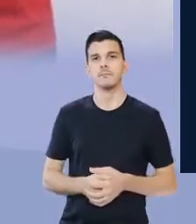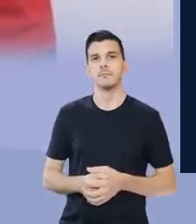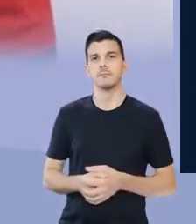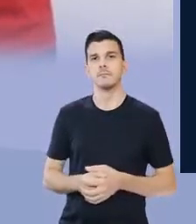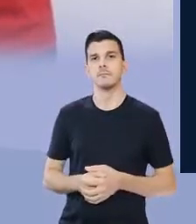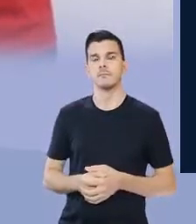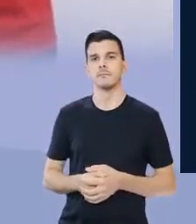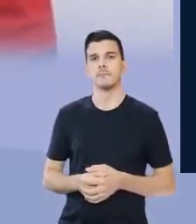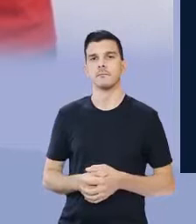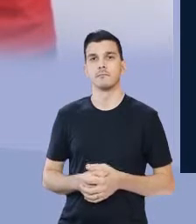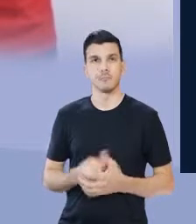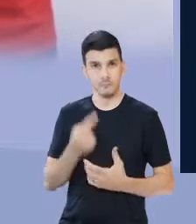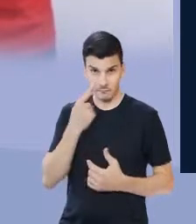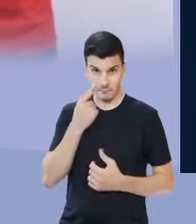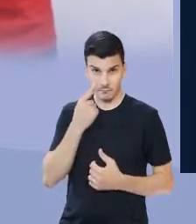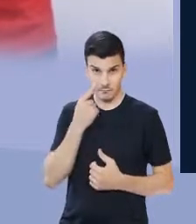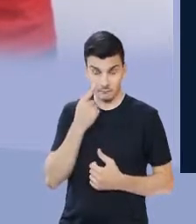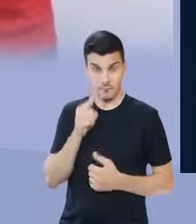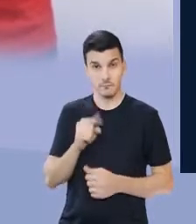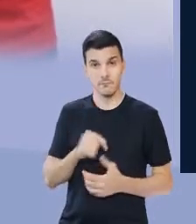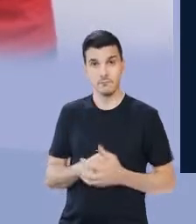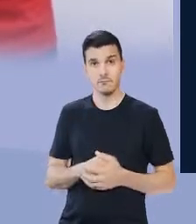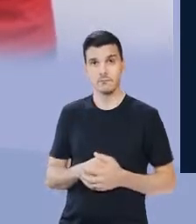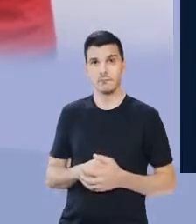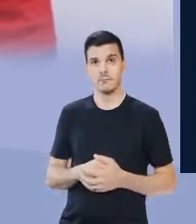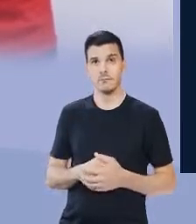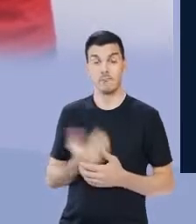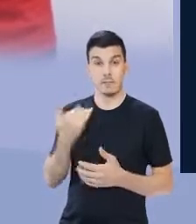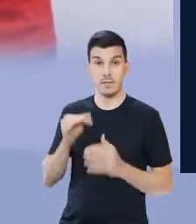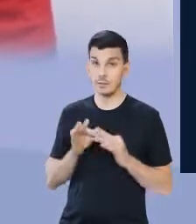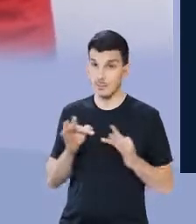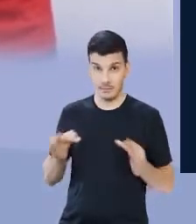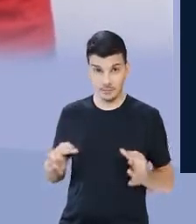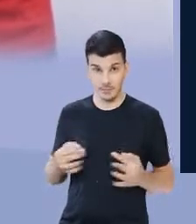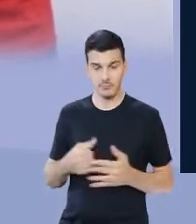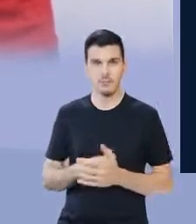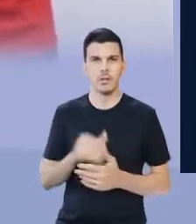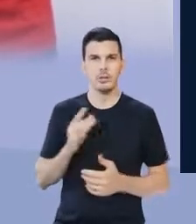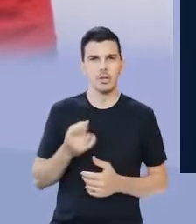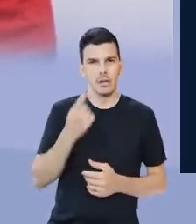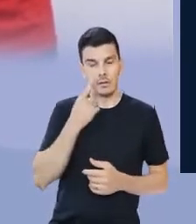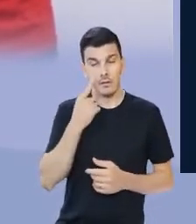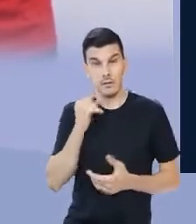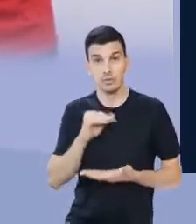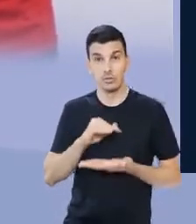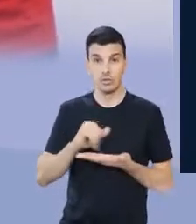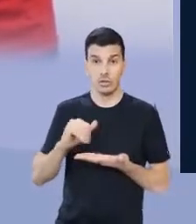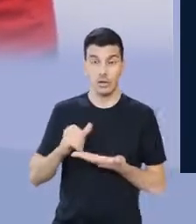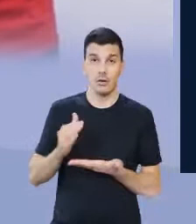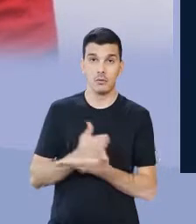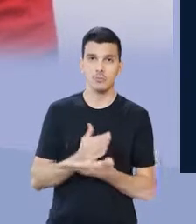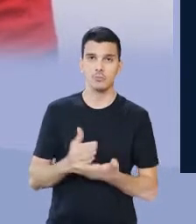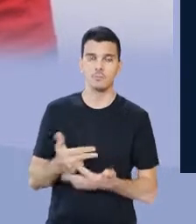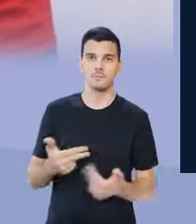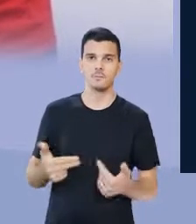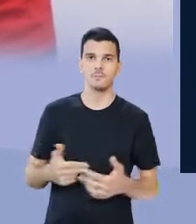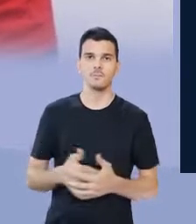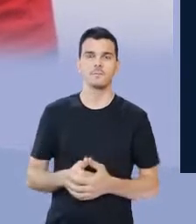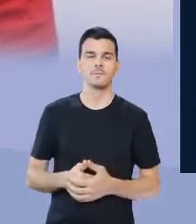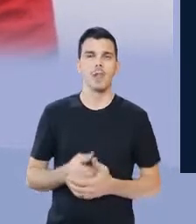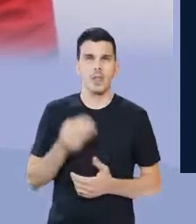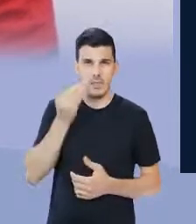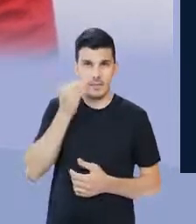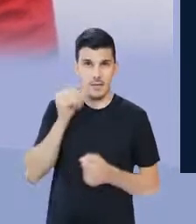olha, e é passado simples, então a gente já vai eliminar alguns. Eu vou deixar para vocês tentarem fazer essa sem minha